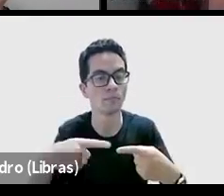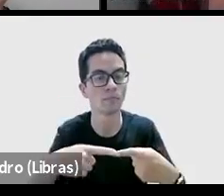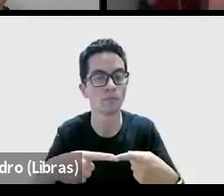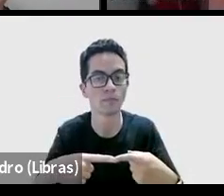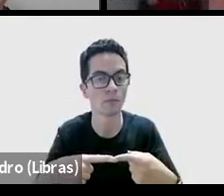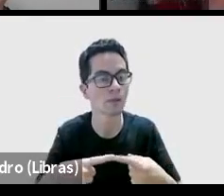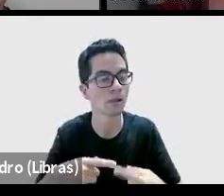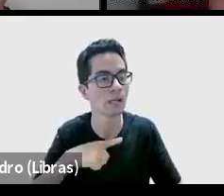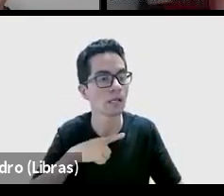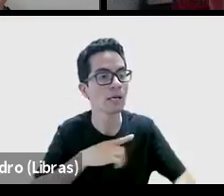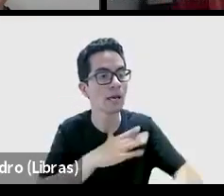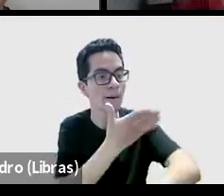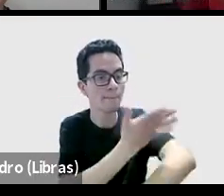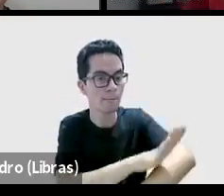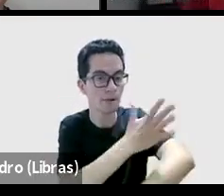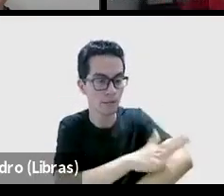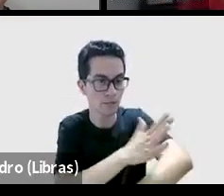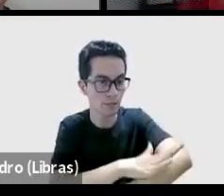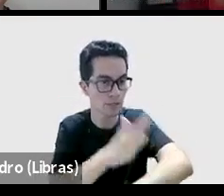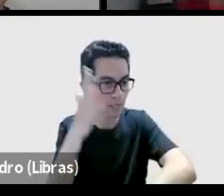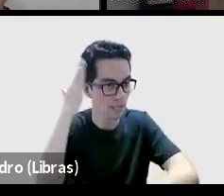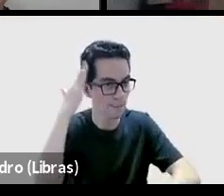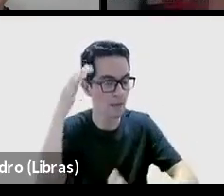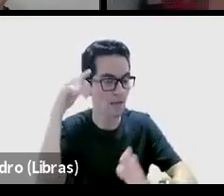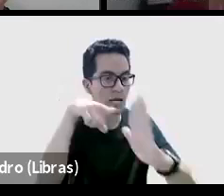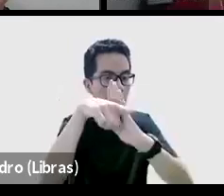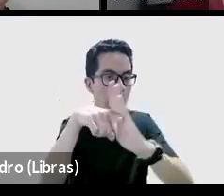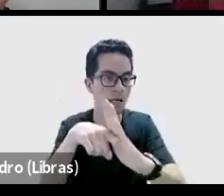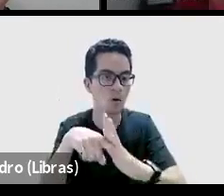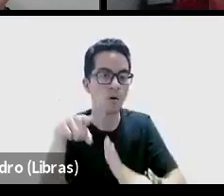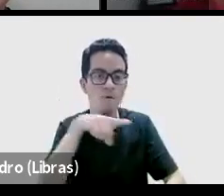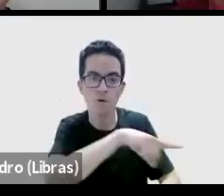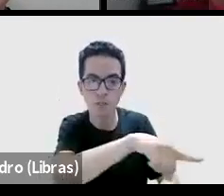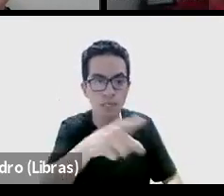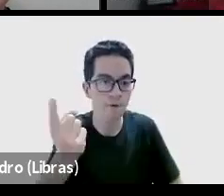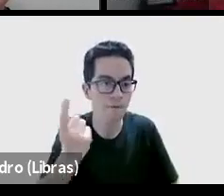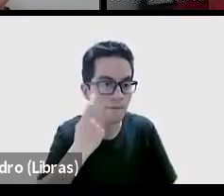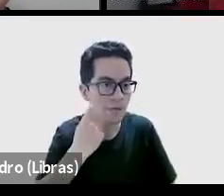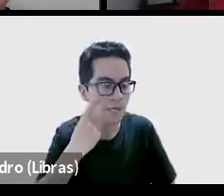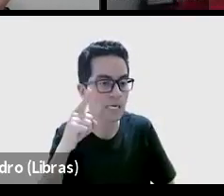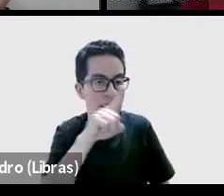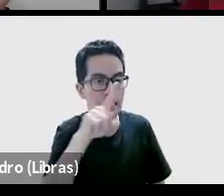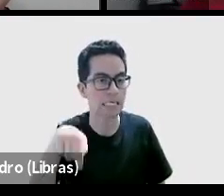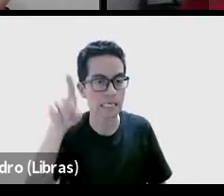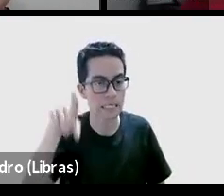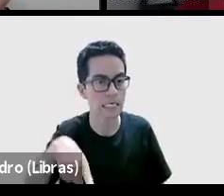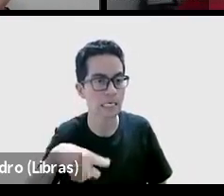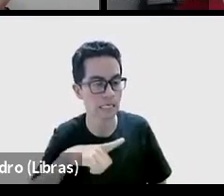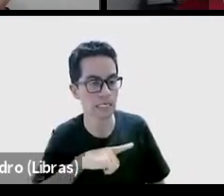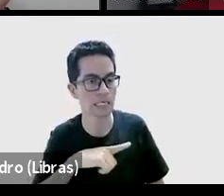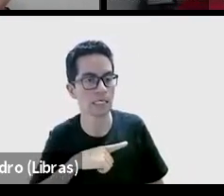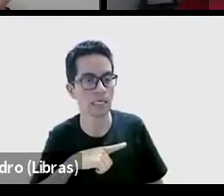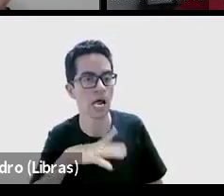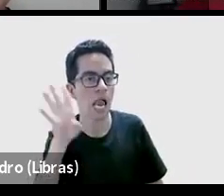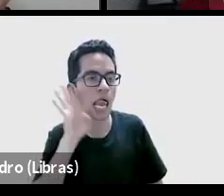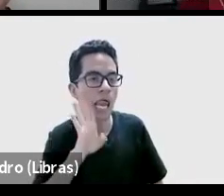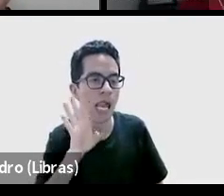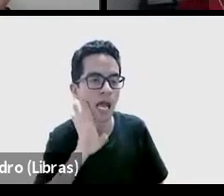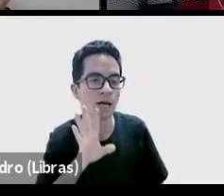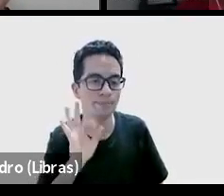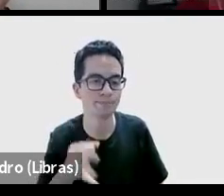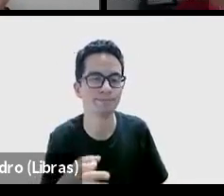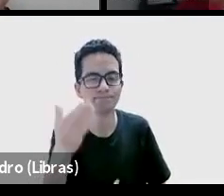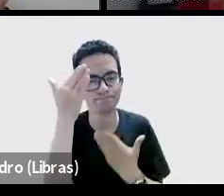ele tem uns dados que ele está analisando, tinha tudo a ver. Aí você devia trazer, Zé. Legal. Alan, obrigado,